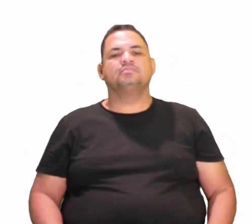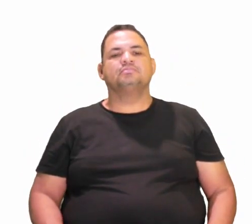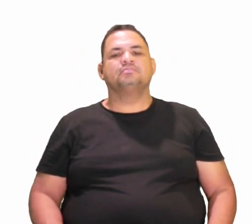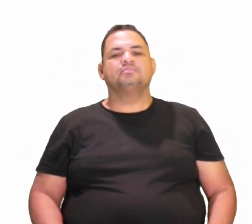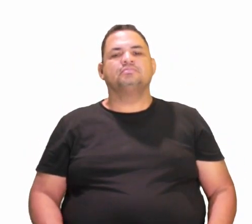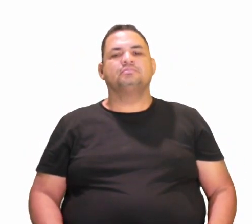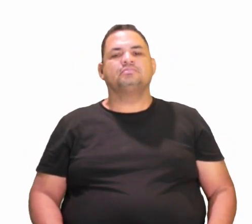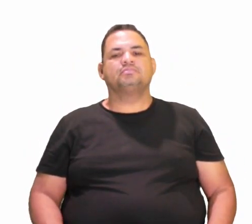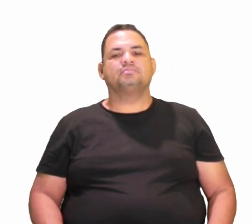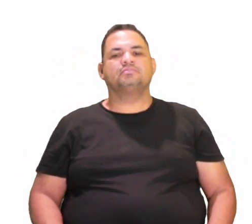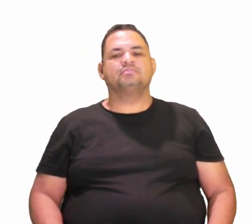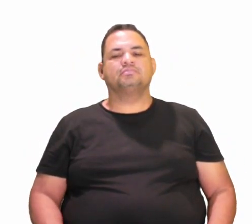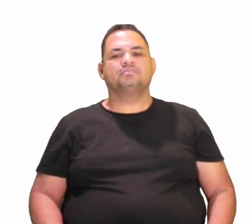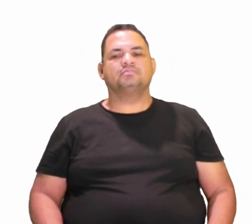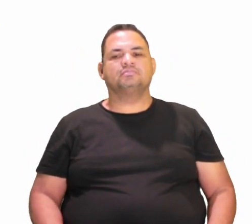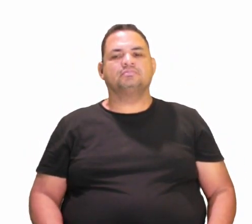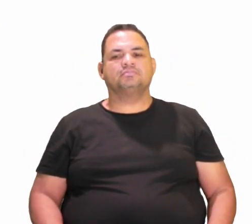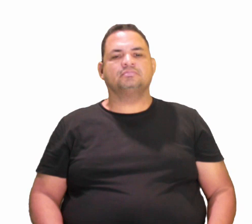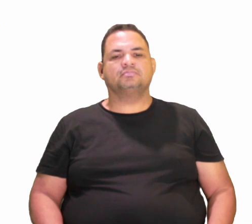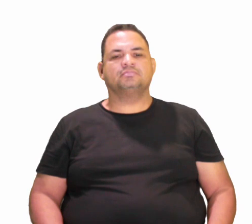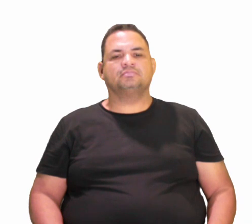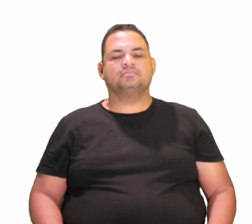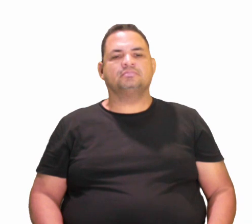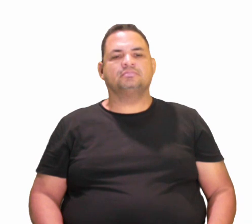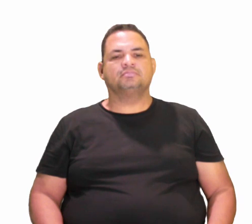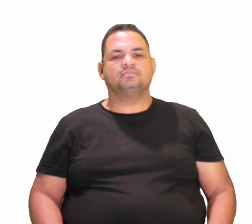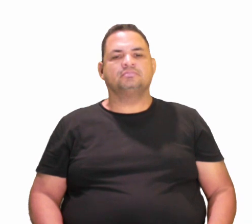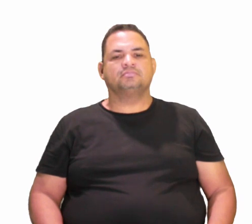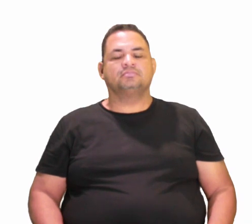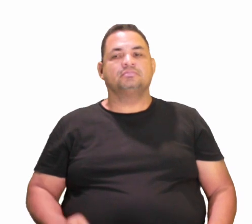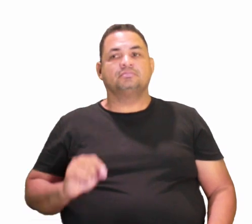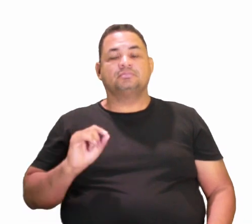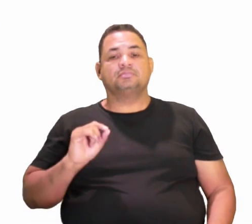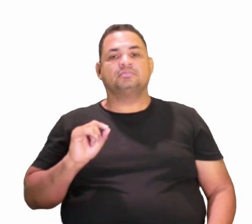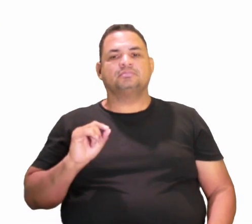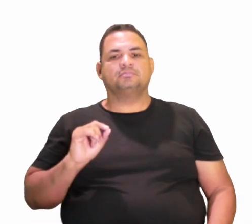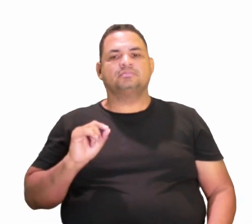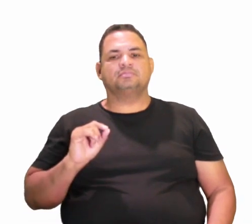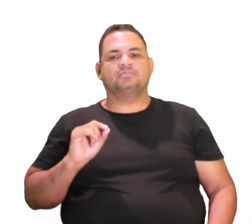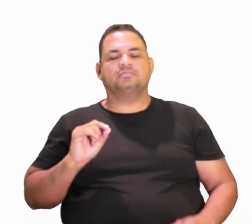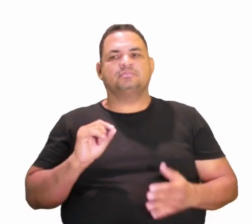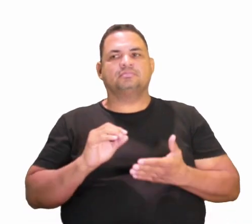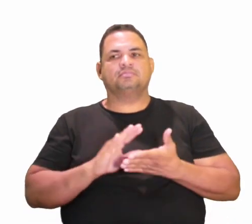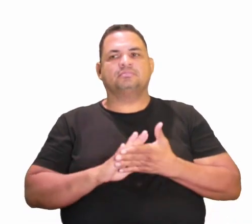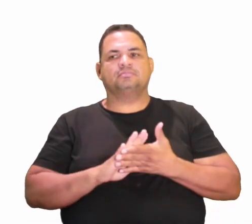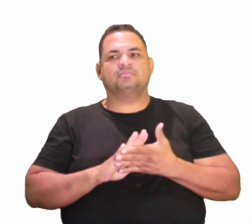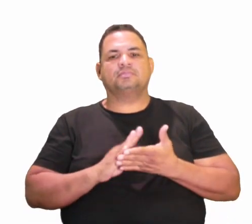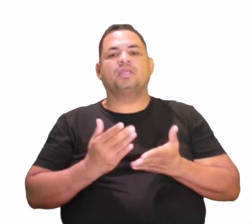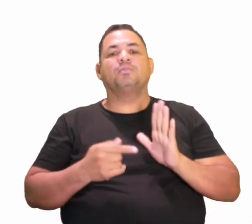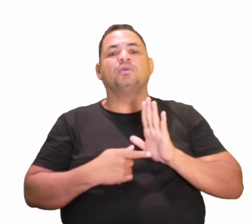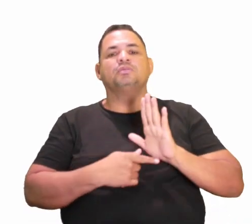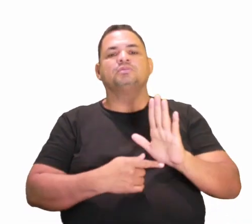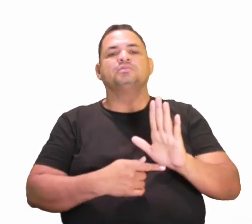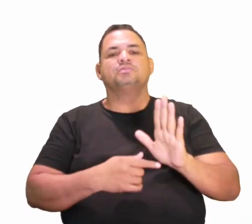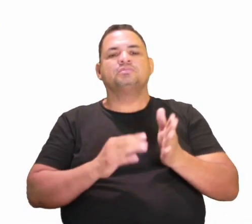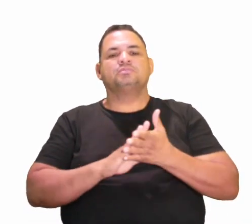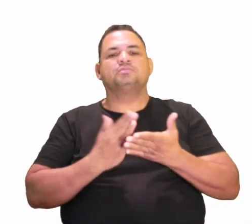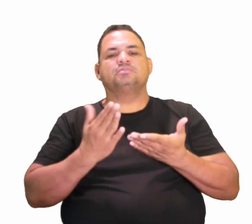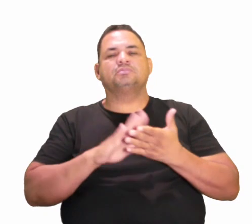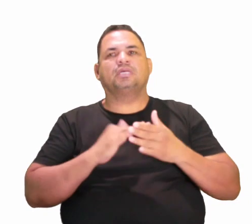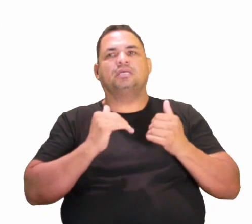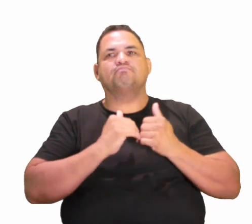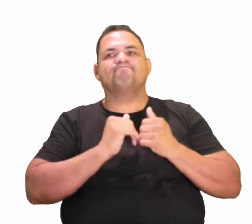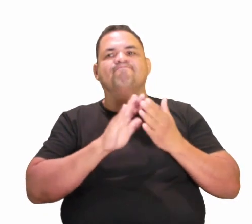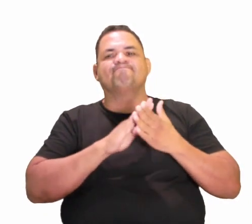the normal daily routine. Que é o que eu falei para vocês, né? Ele provê o quê para vocês? Aquela